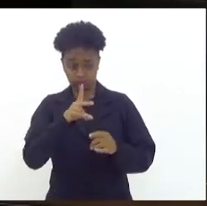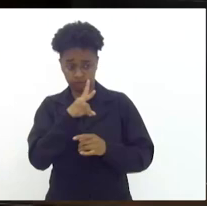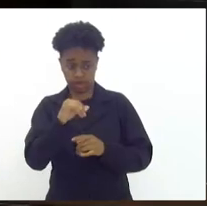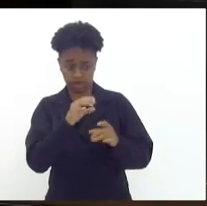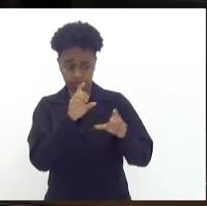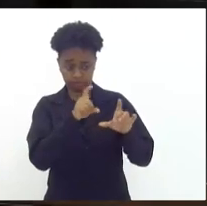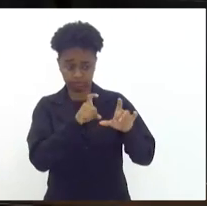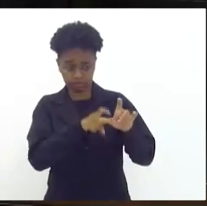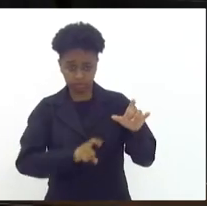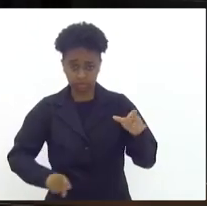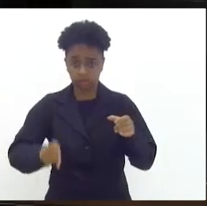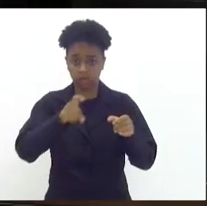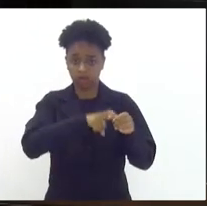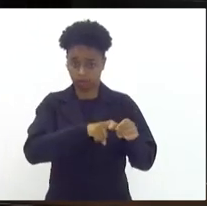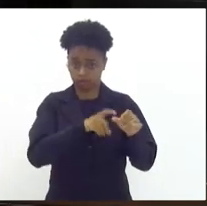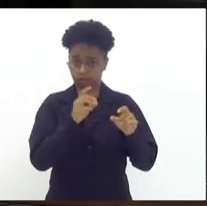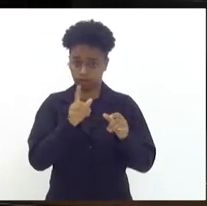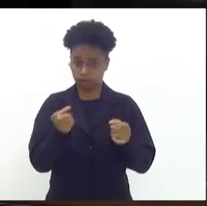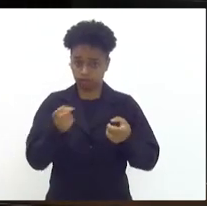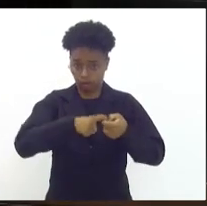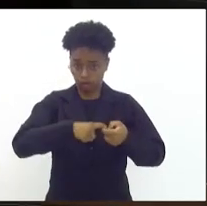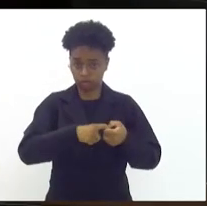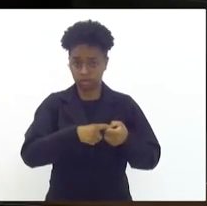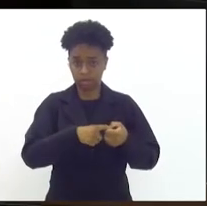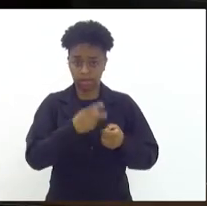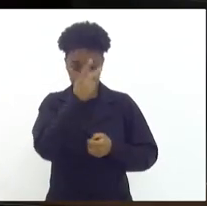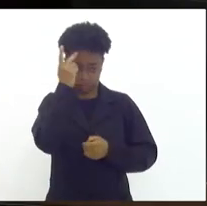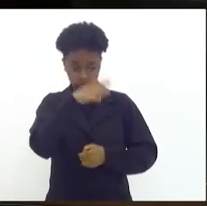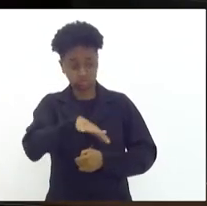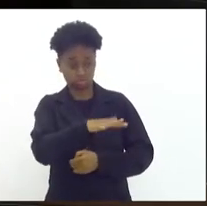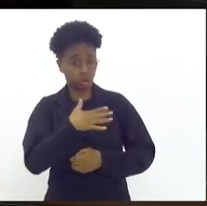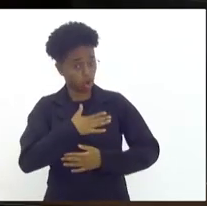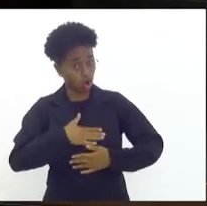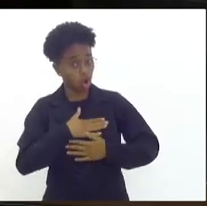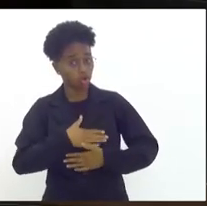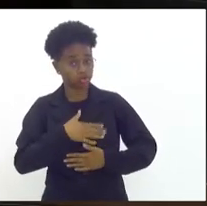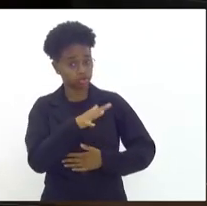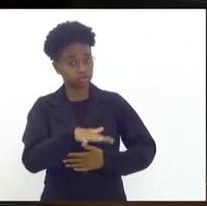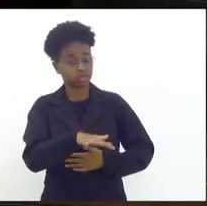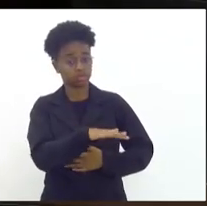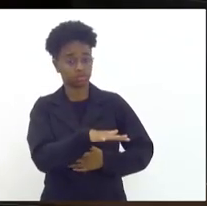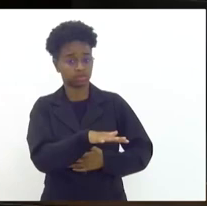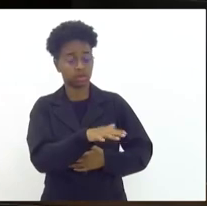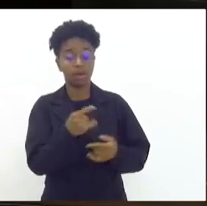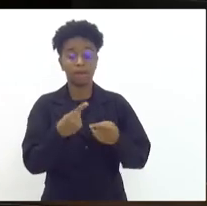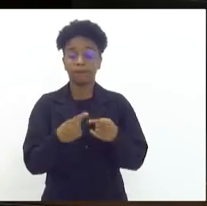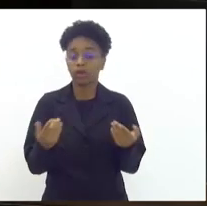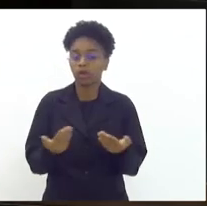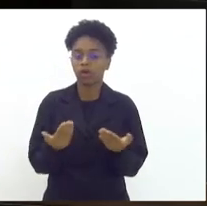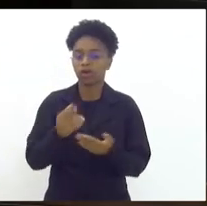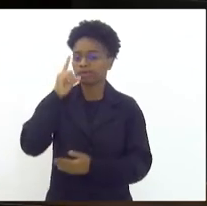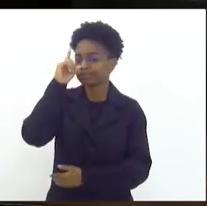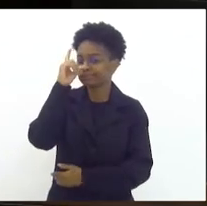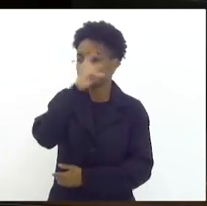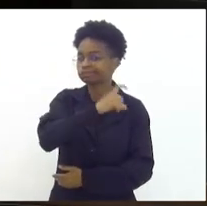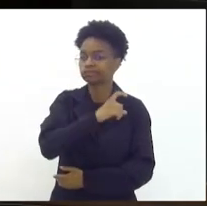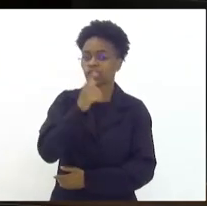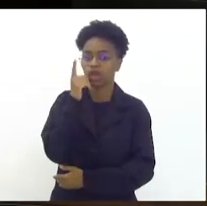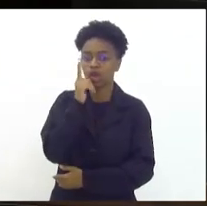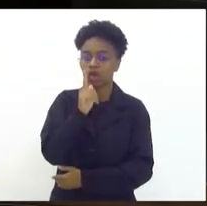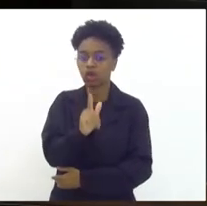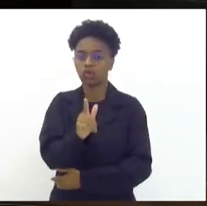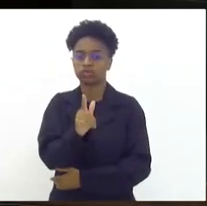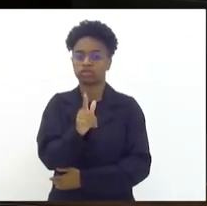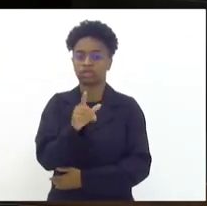isso soa como música aos ouvidos desses setores que hoje tem dificuldades para obter